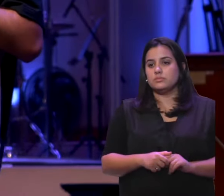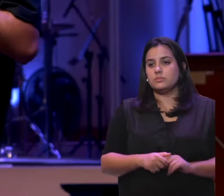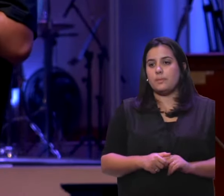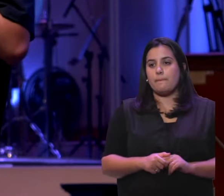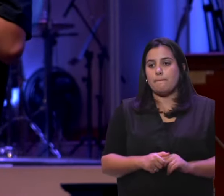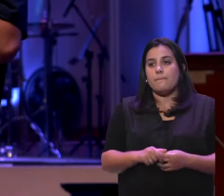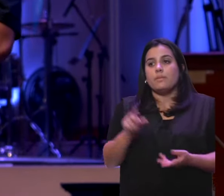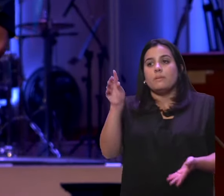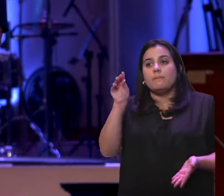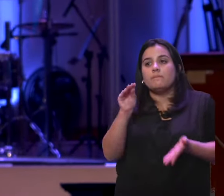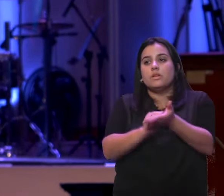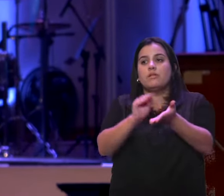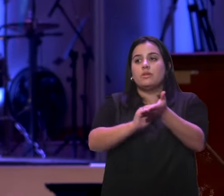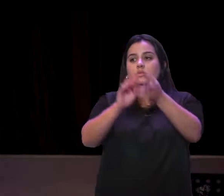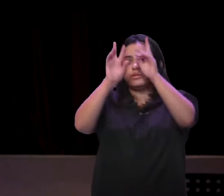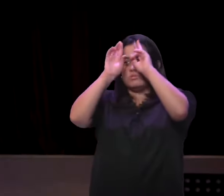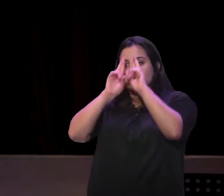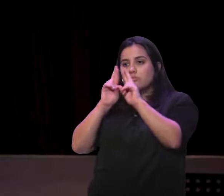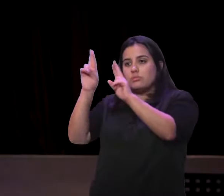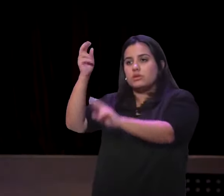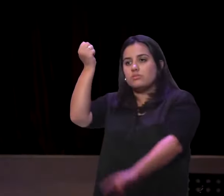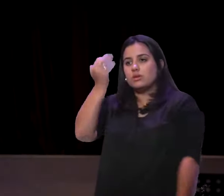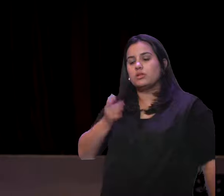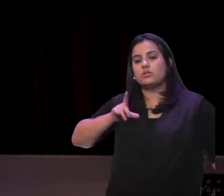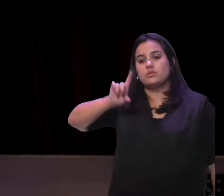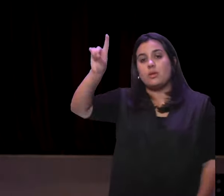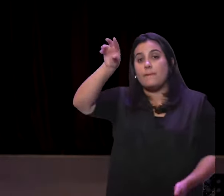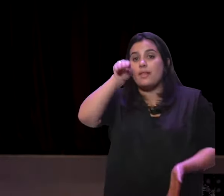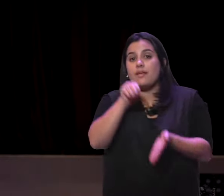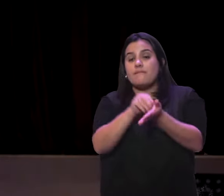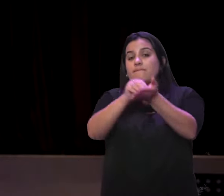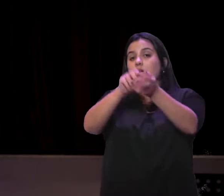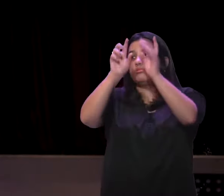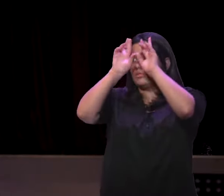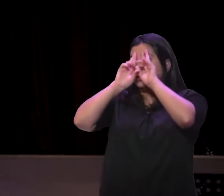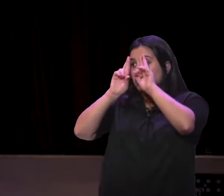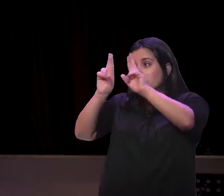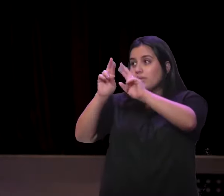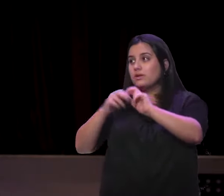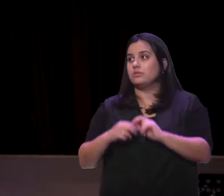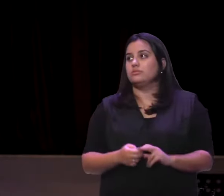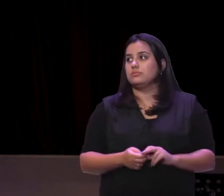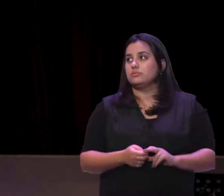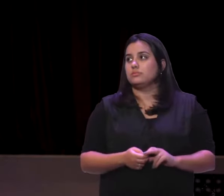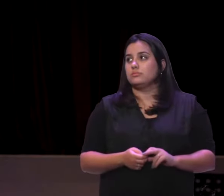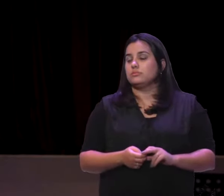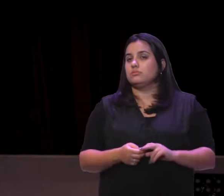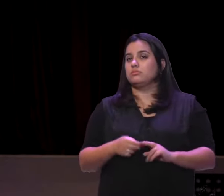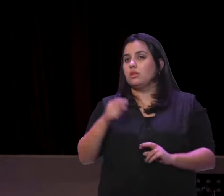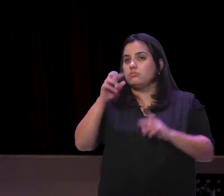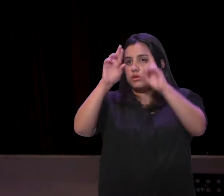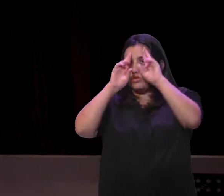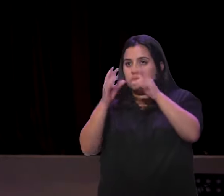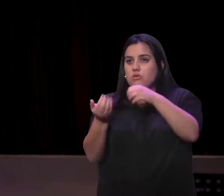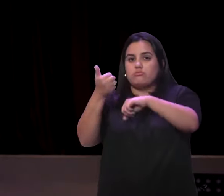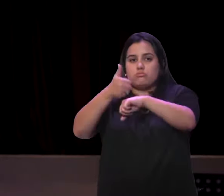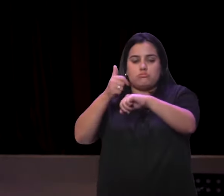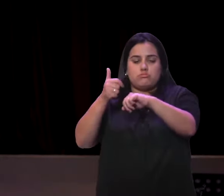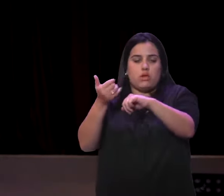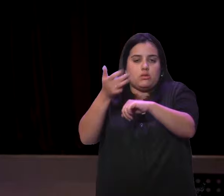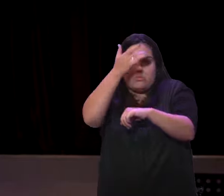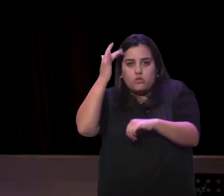Pela falta de respeito à presença de Deus, pela falta de respeito às autoridades, daqui, da tua escola,